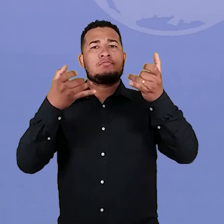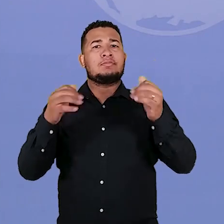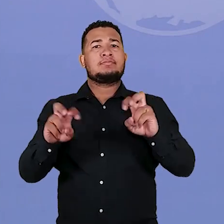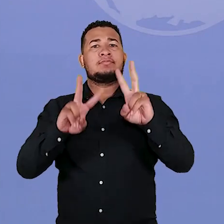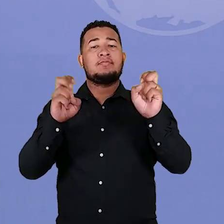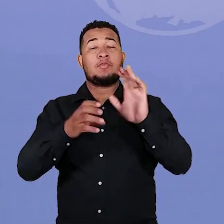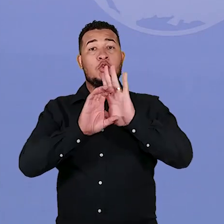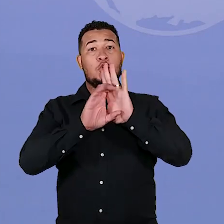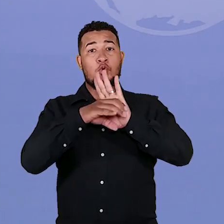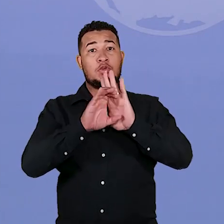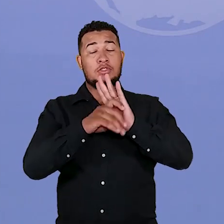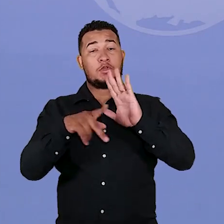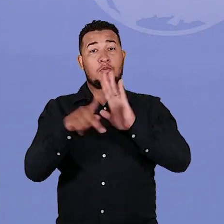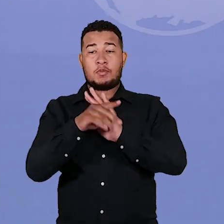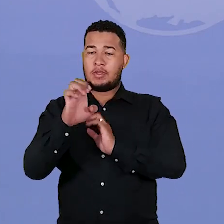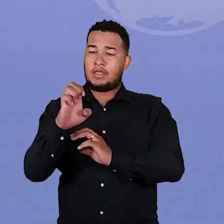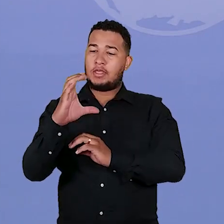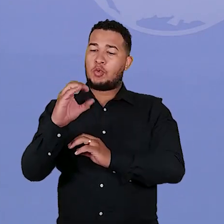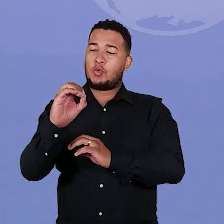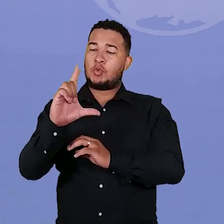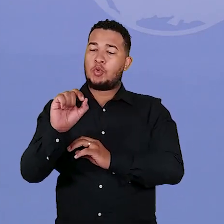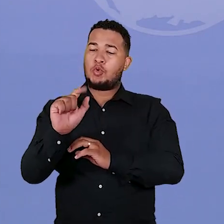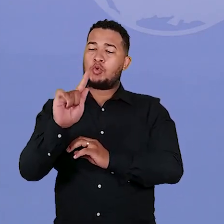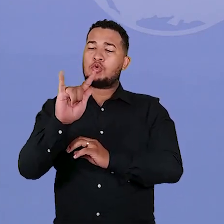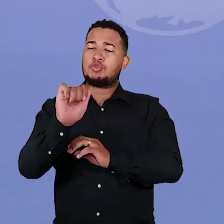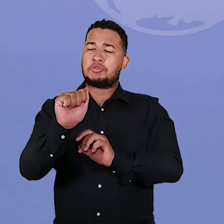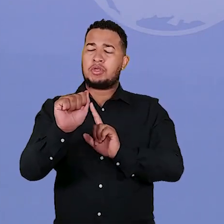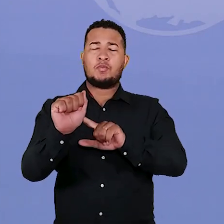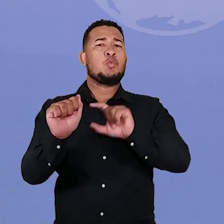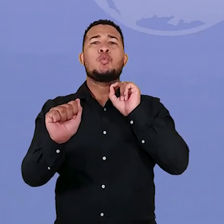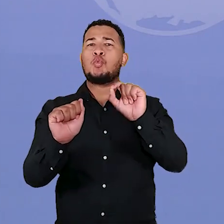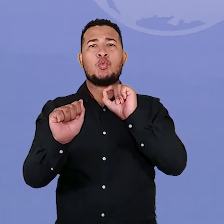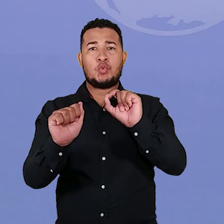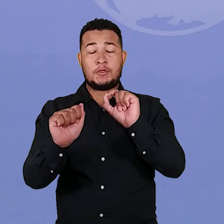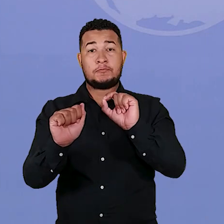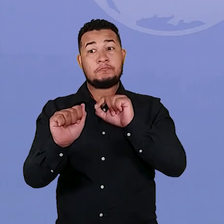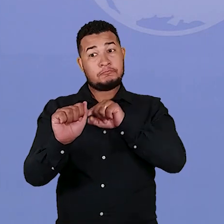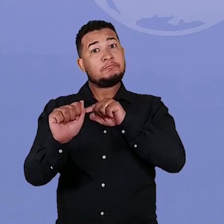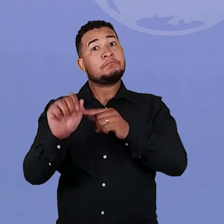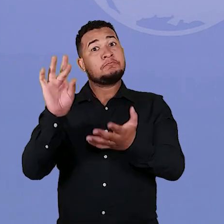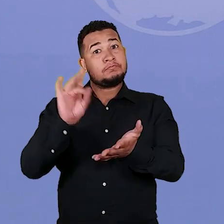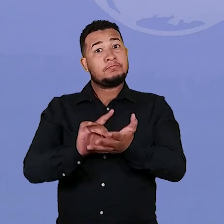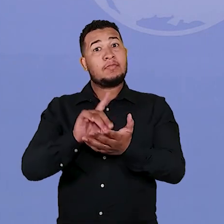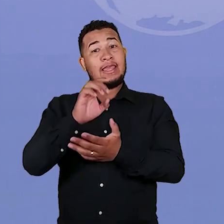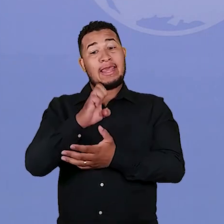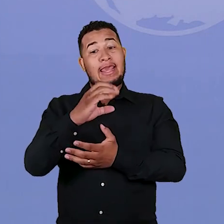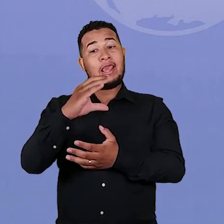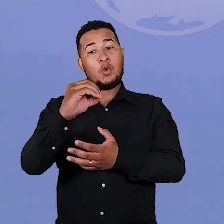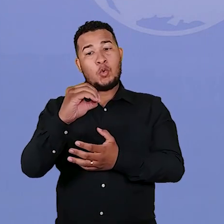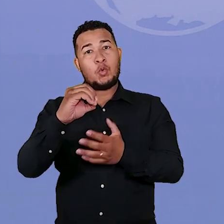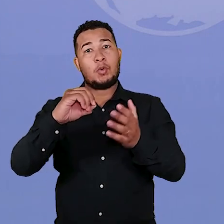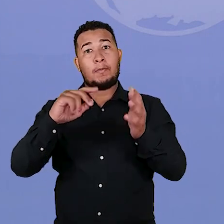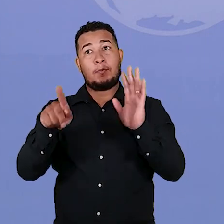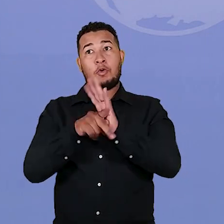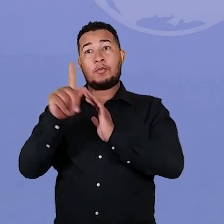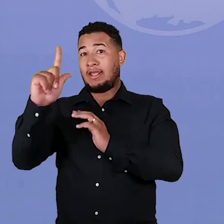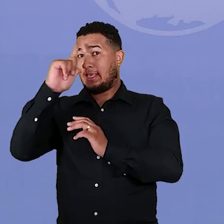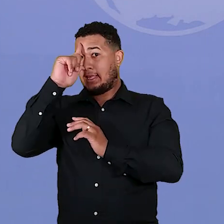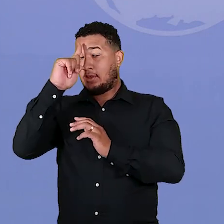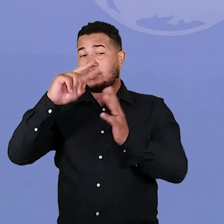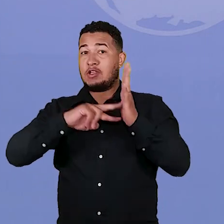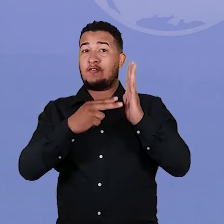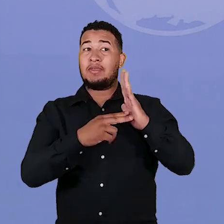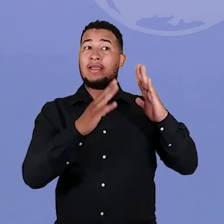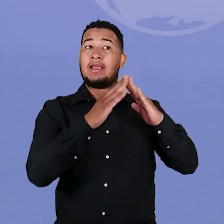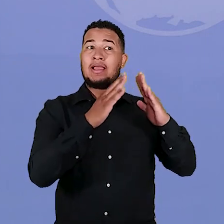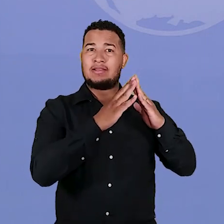falar sobre conceitos de ecologia, tá? O que é ecologia? A ecologia, eco, em grego, quer